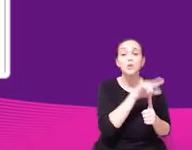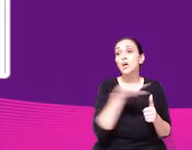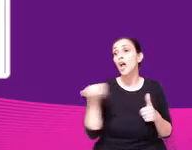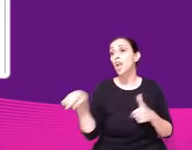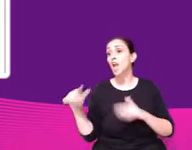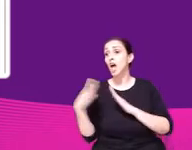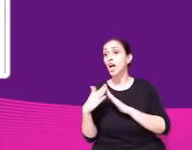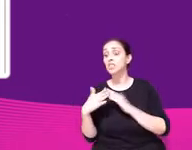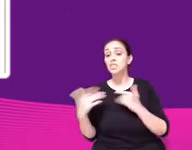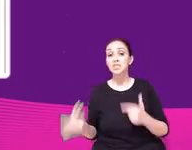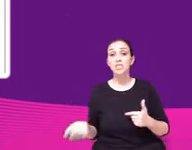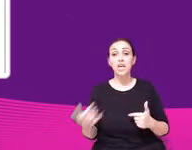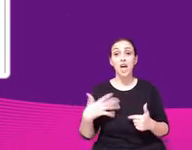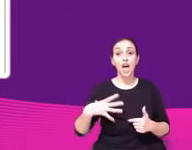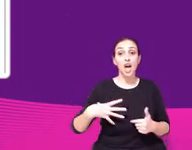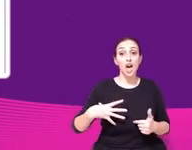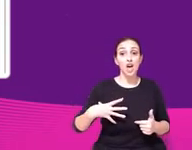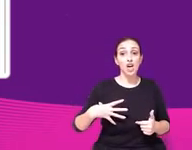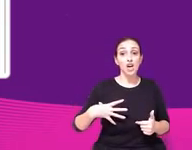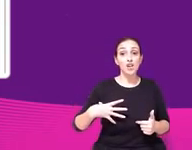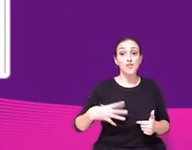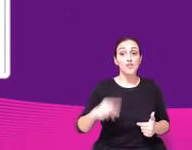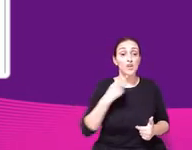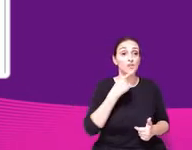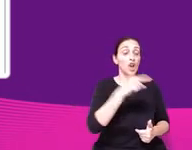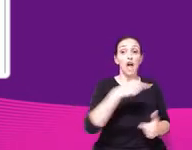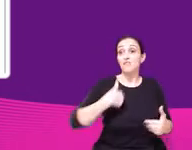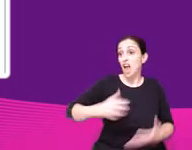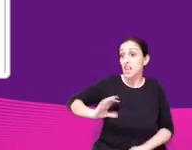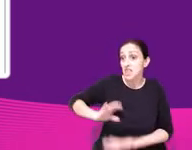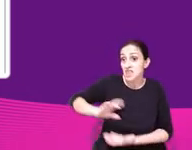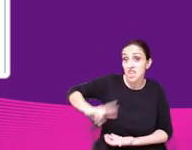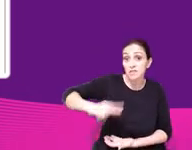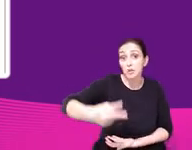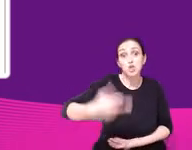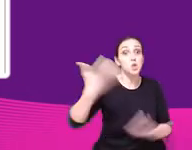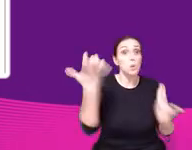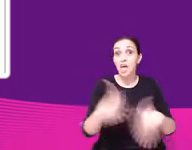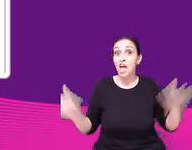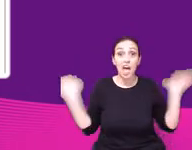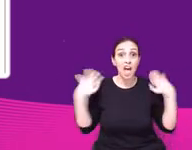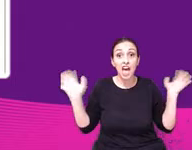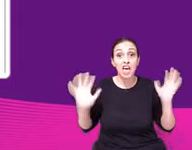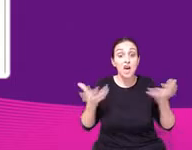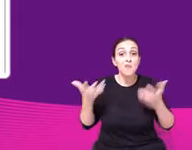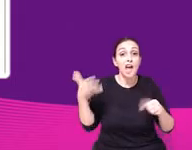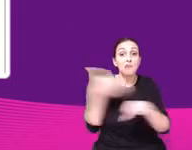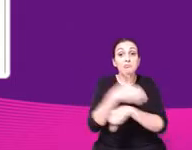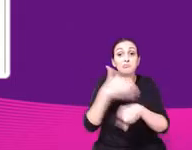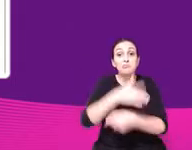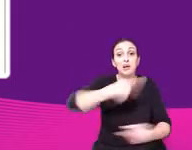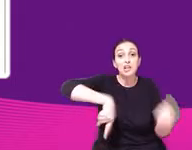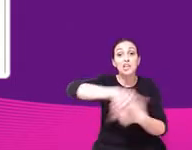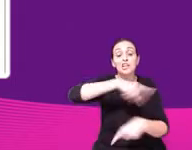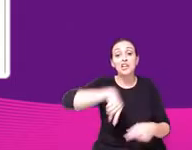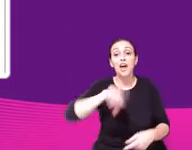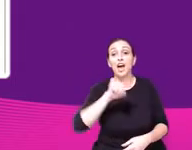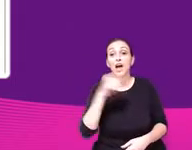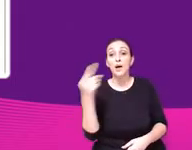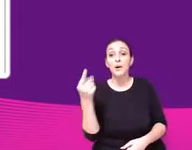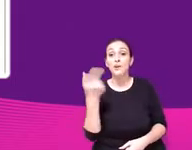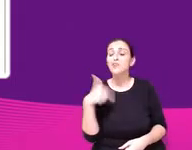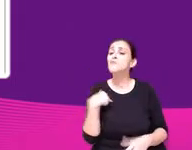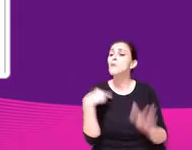ligou no outro dia que ela não queria fazer transplante. O seu João, com 87 anos, ele veio com a filha e eu fiz a mesma pergunta